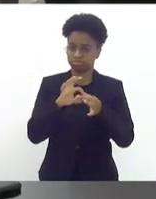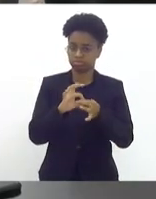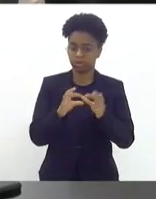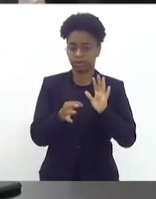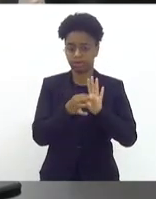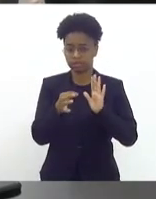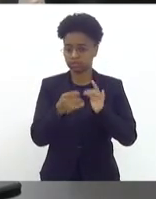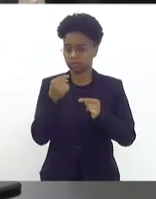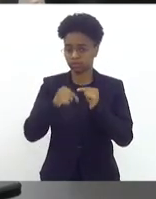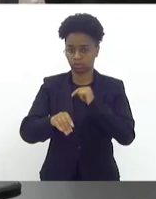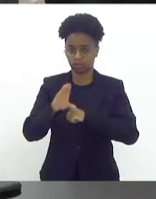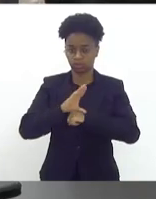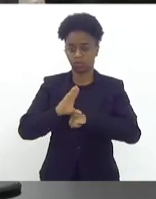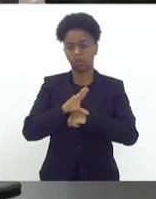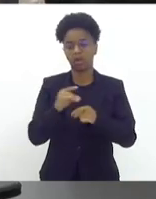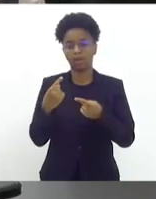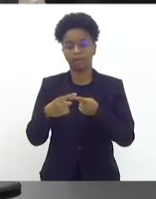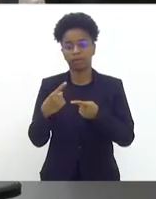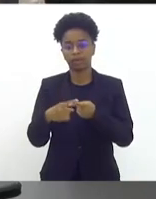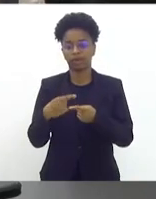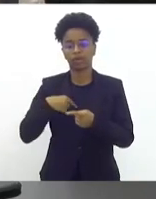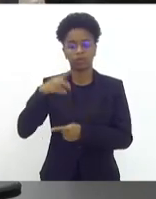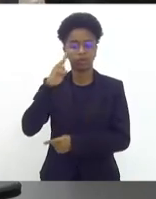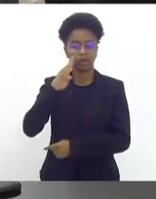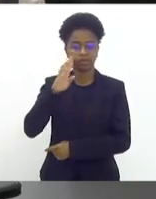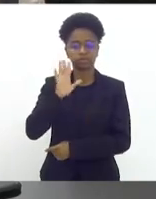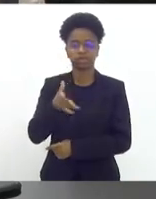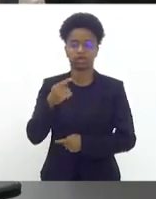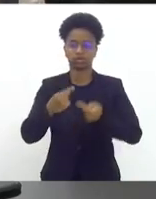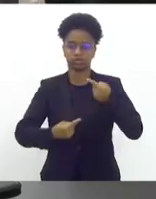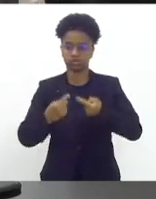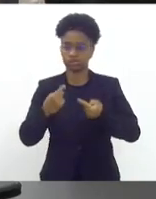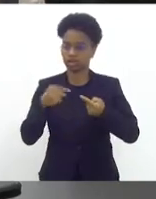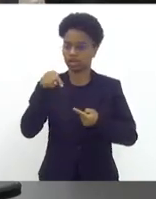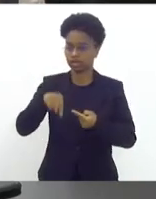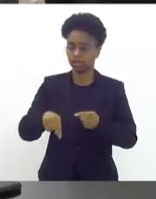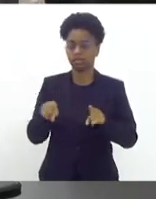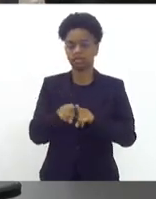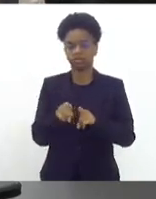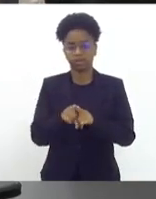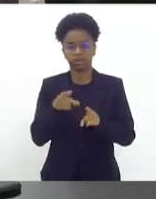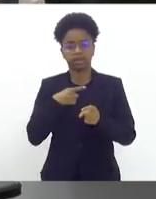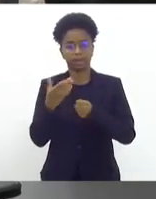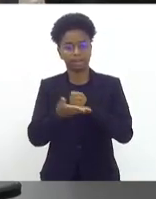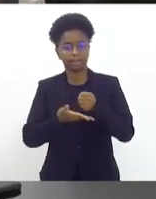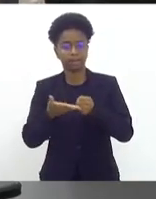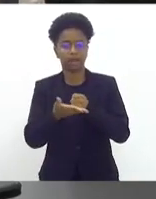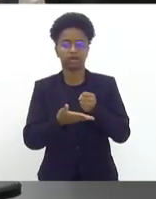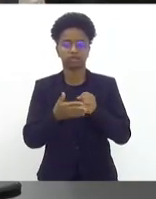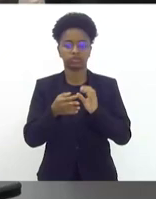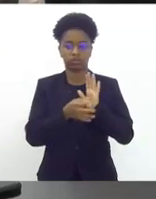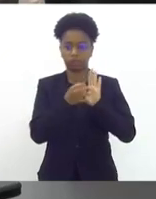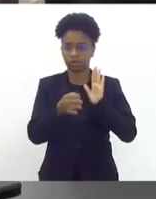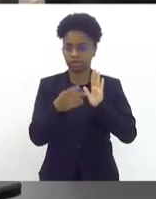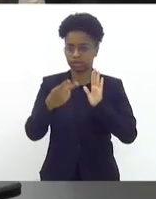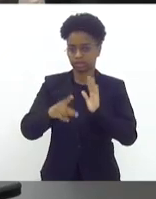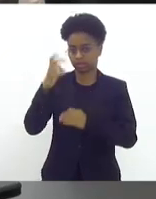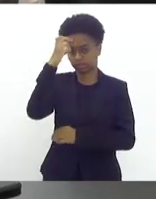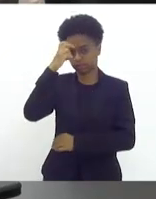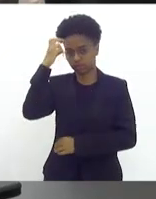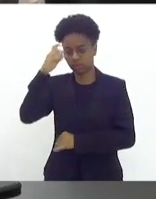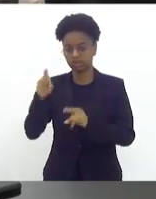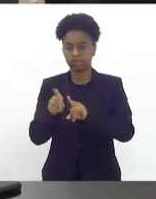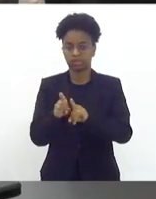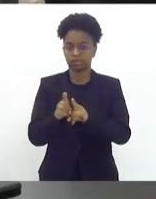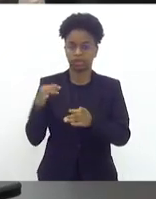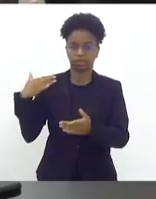pela inconstitucionalidade. Me recordo que foi até discutido aqui e embasado o parecer da relatora em tudo aquilo que a gente tem